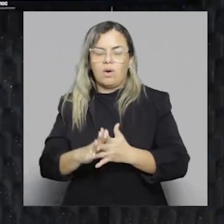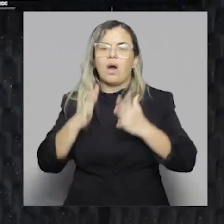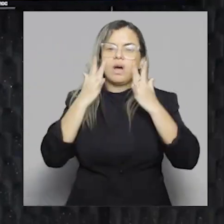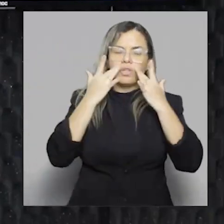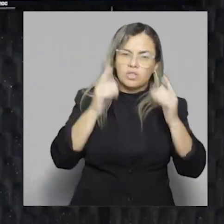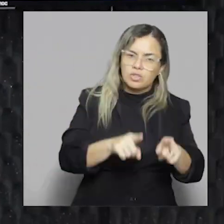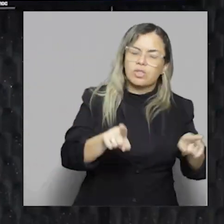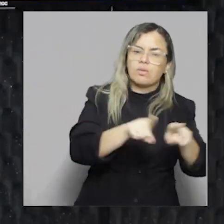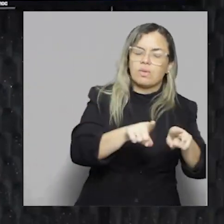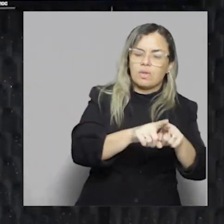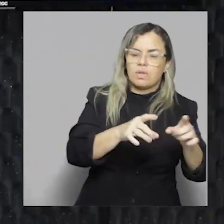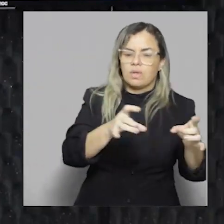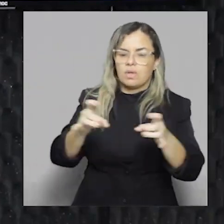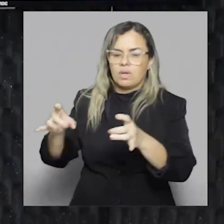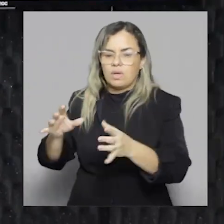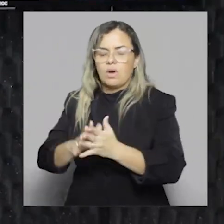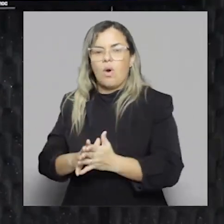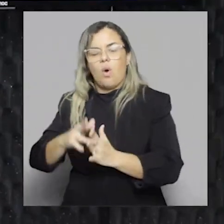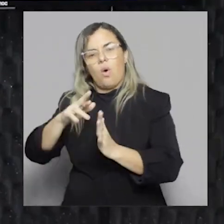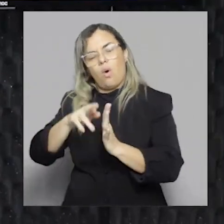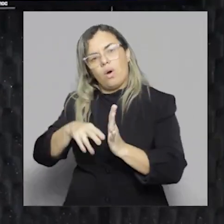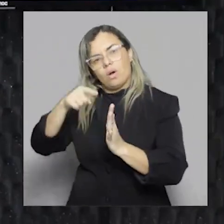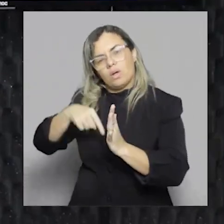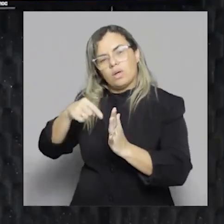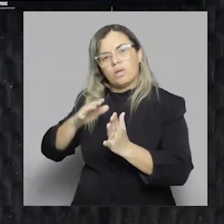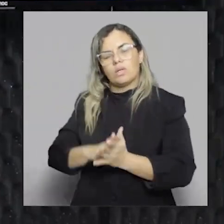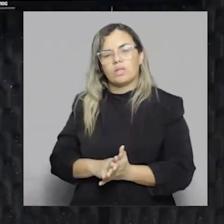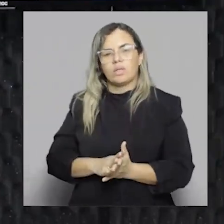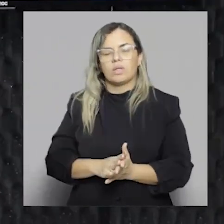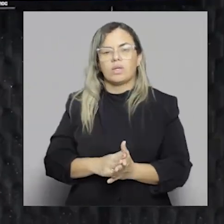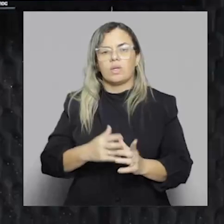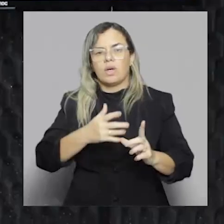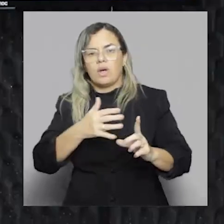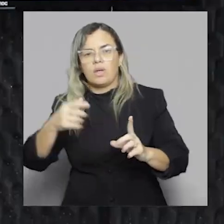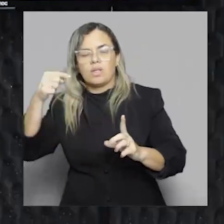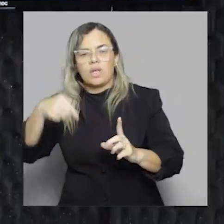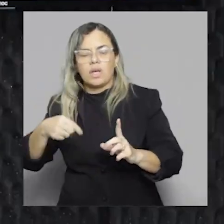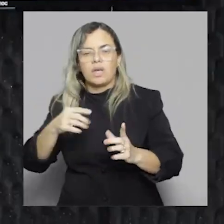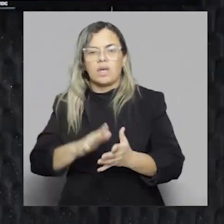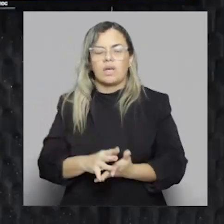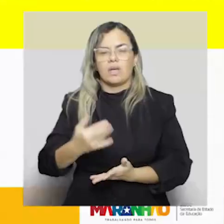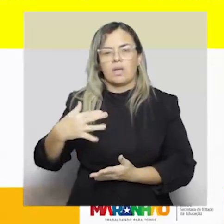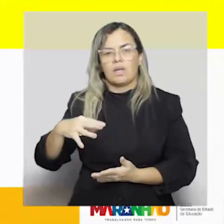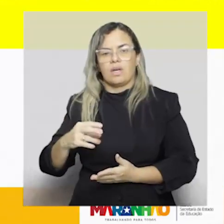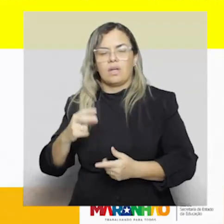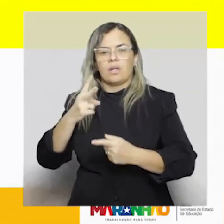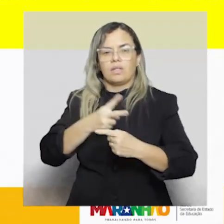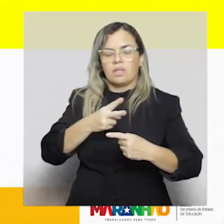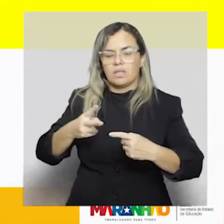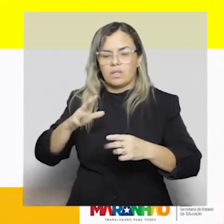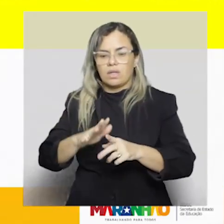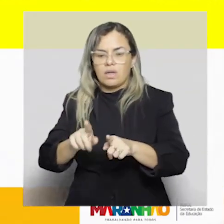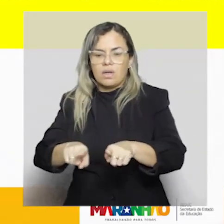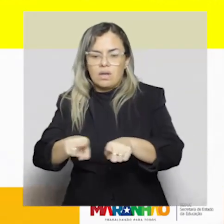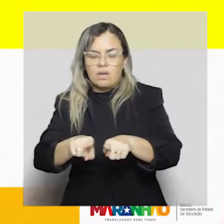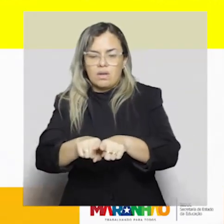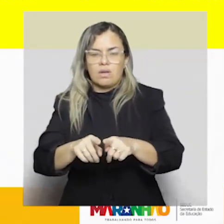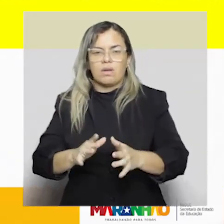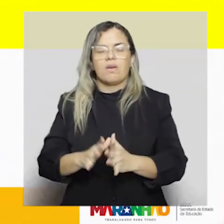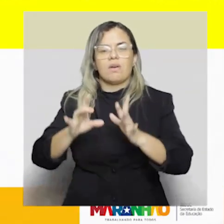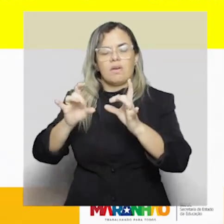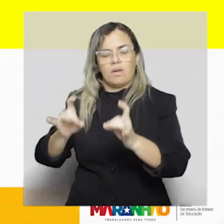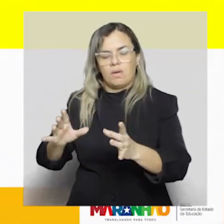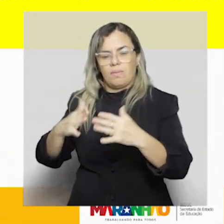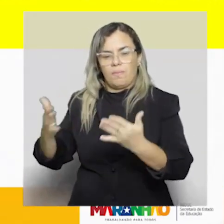de séries, ele vende, antes do produto, ele vende a ideia. Aí eu coloquei a obra do Kosuth, de 1965, onde